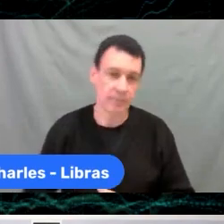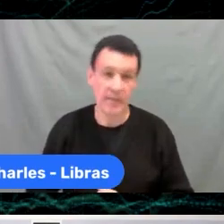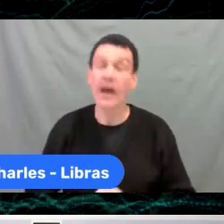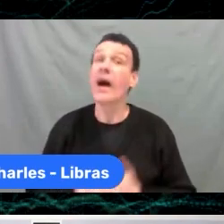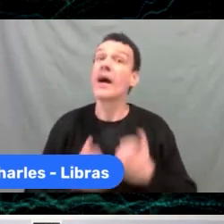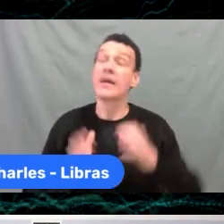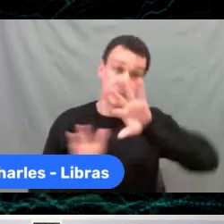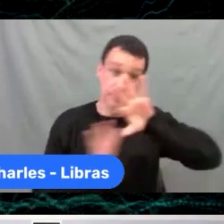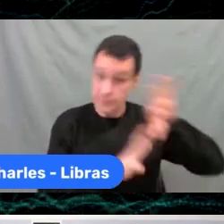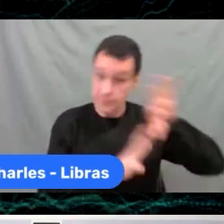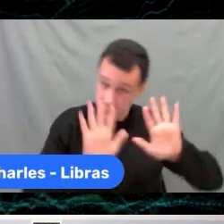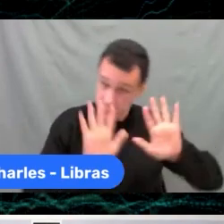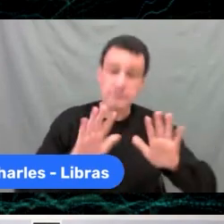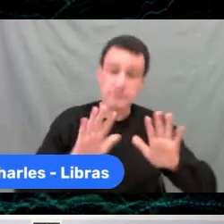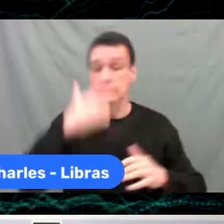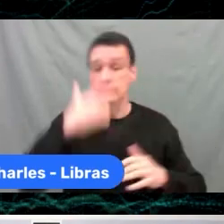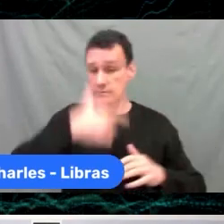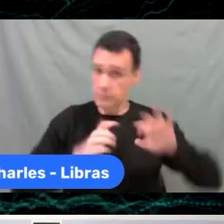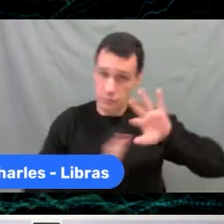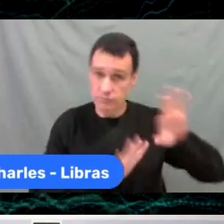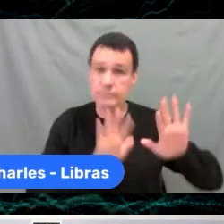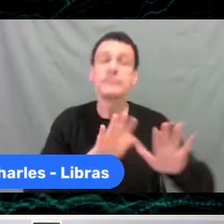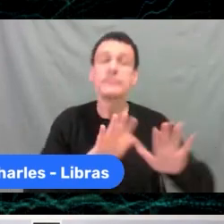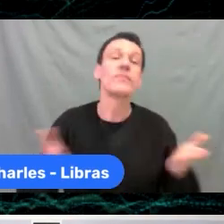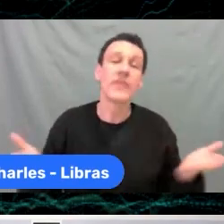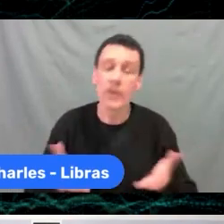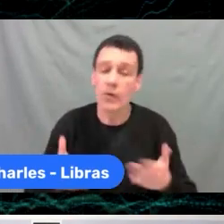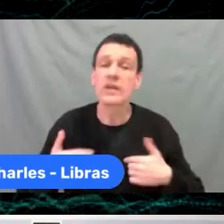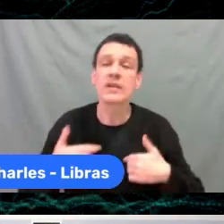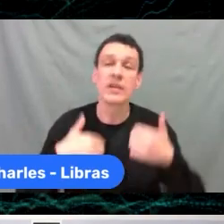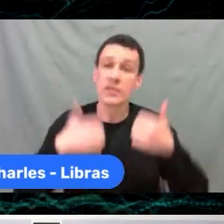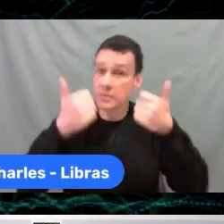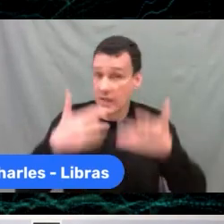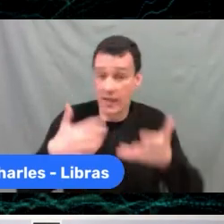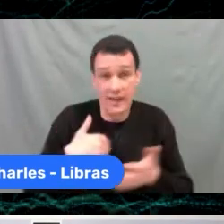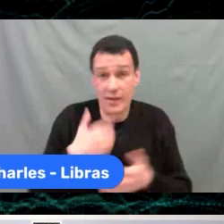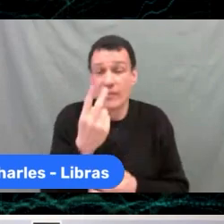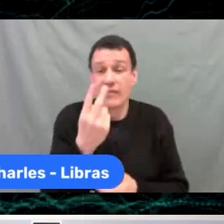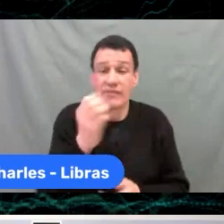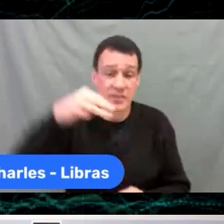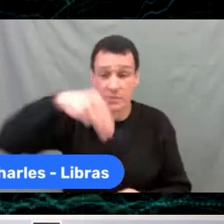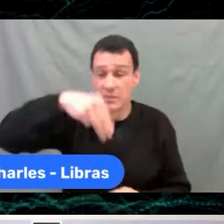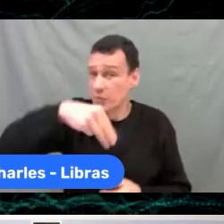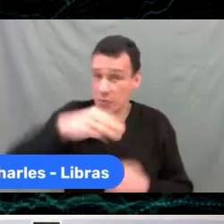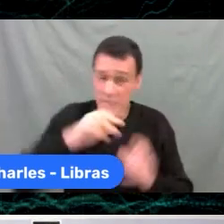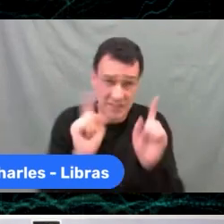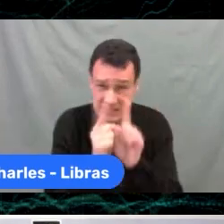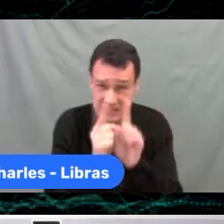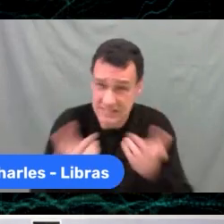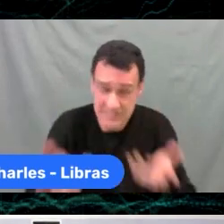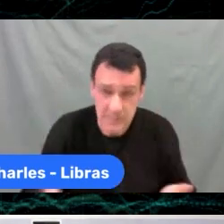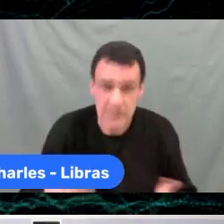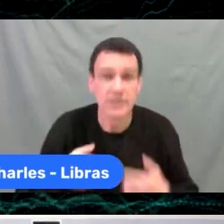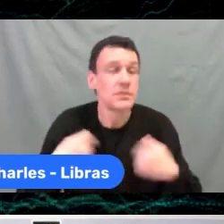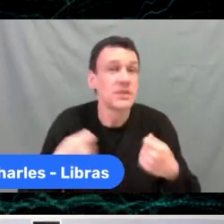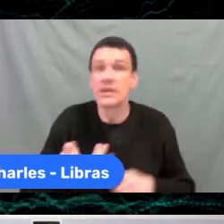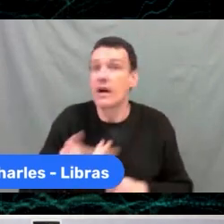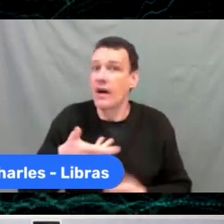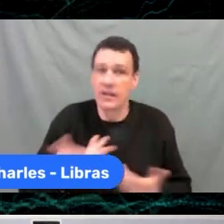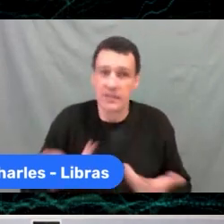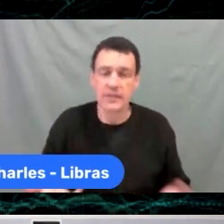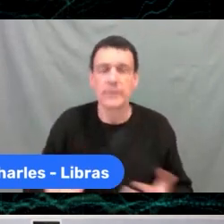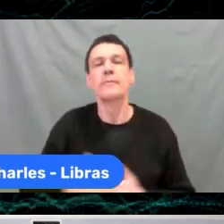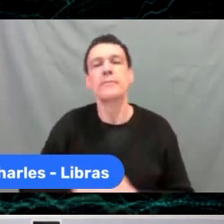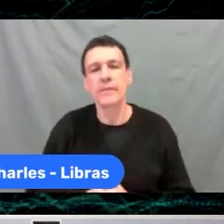ao assunto, para aquilo que eu trouxe hoje para abordar com vocês, porque o tempo é curto, tenho 20 minutos para falar. O que acontece? Você instala